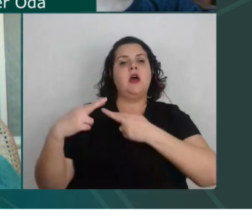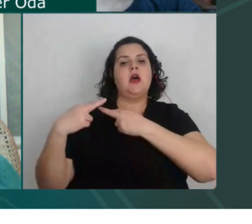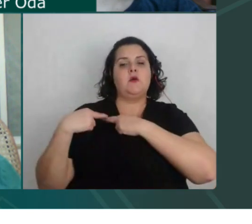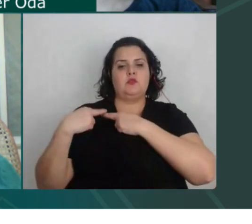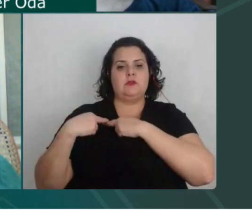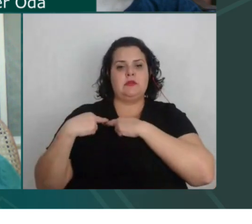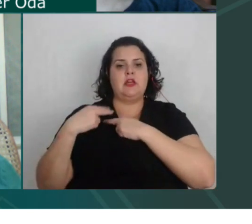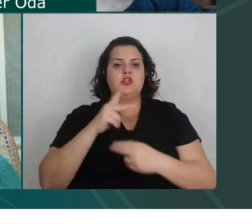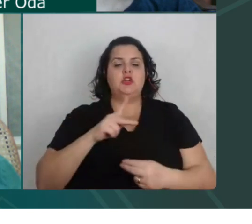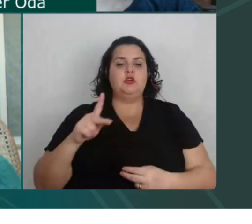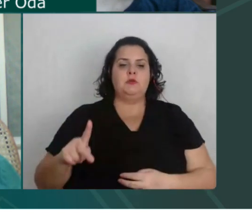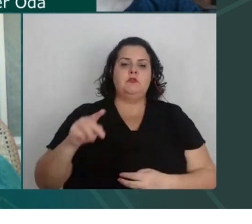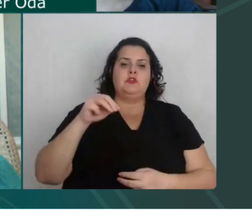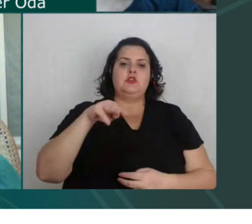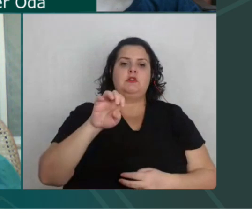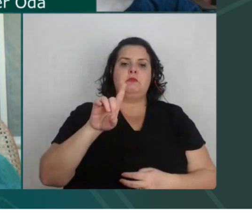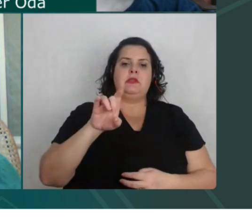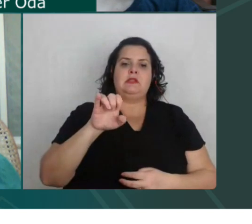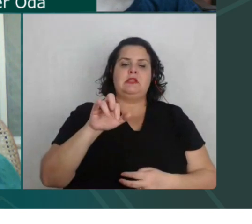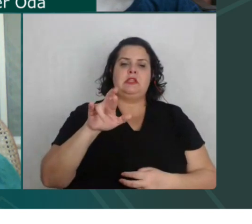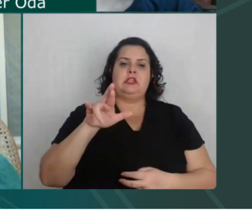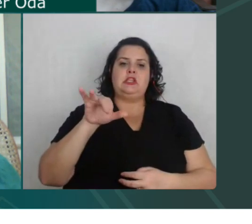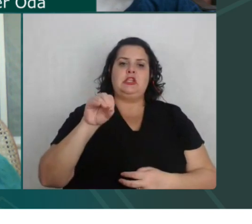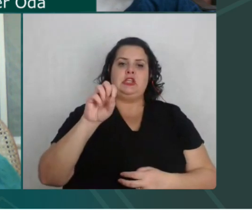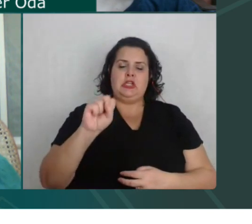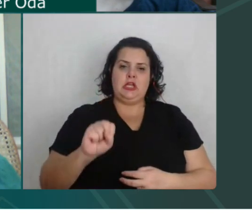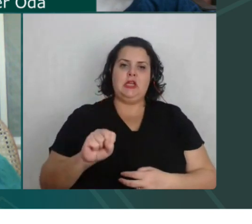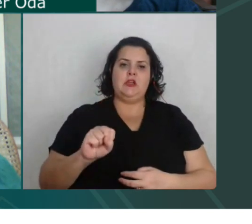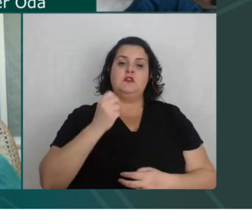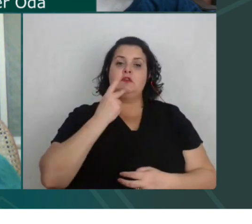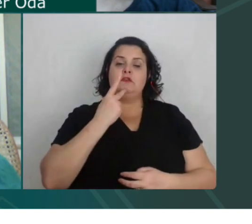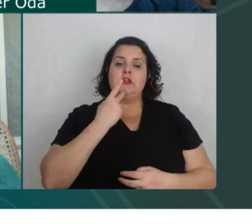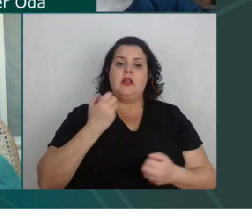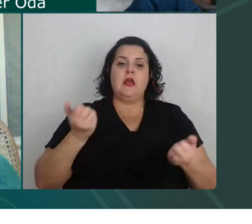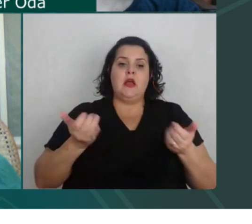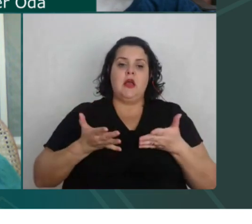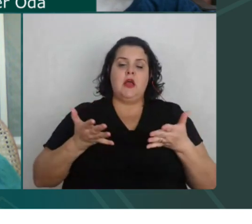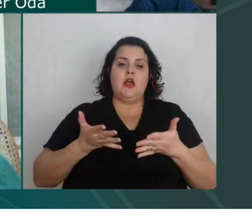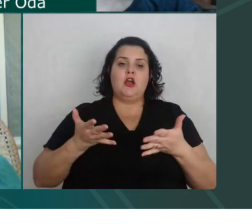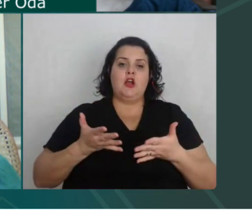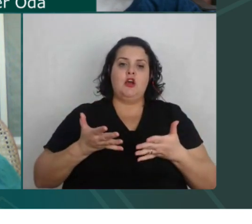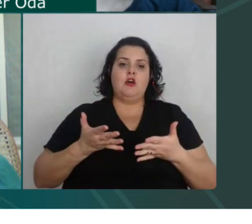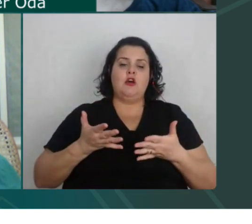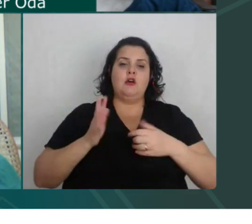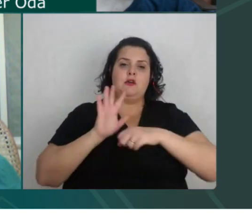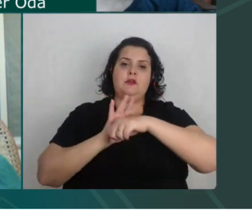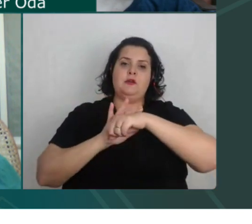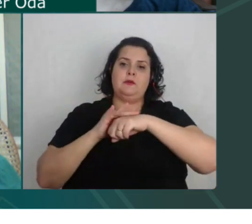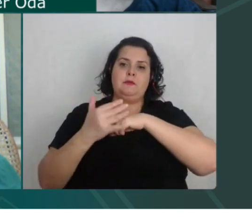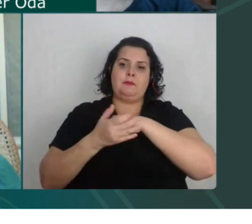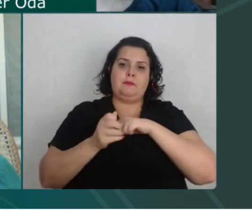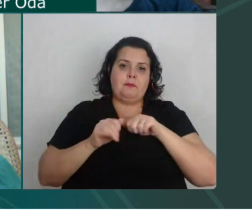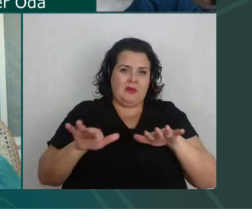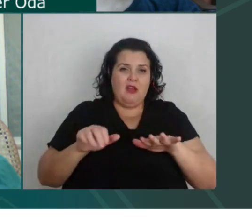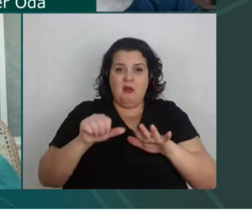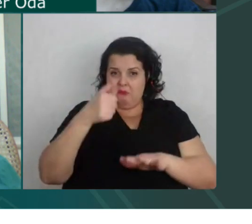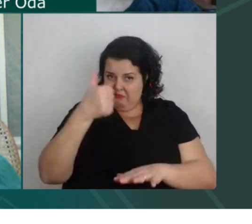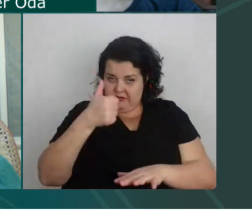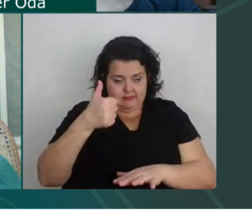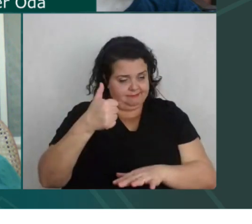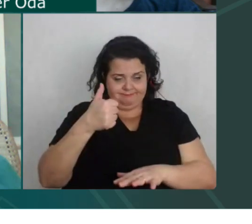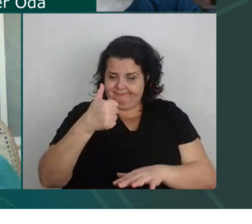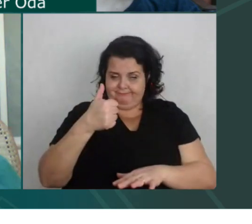Medeiros chama a atenção de que no momento dessa pandemia, que não é a primeira, né? Estamos numa pandemia,